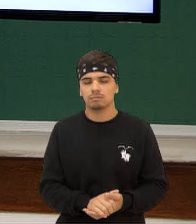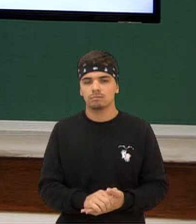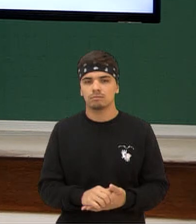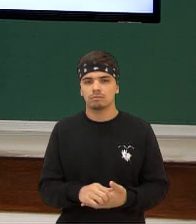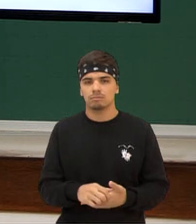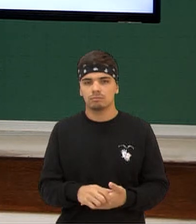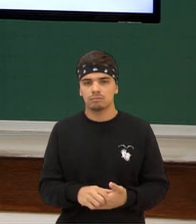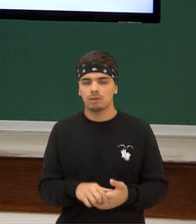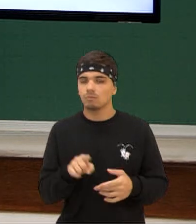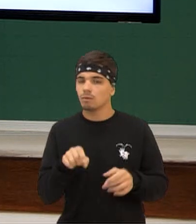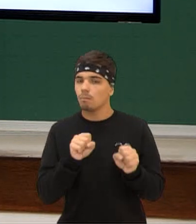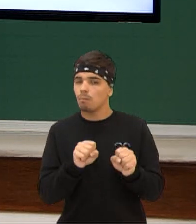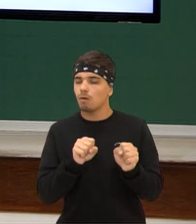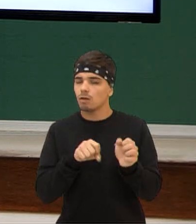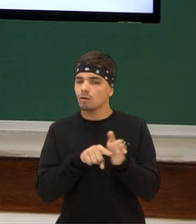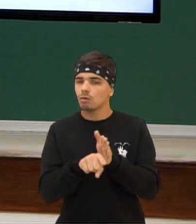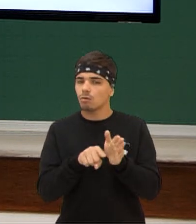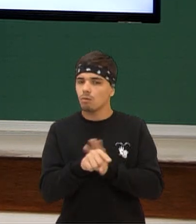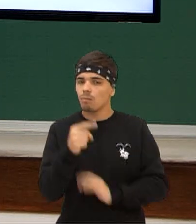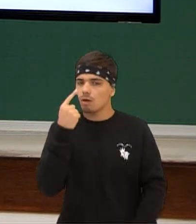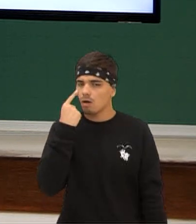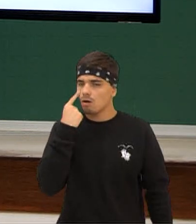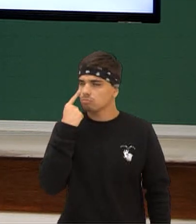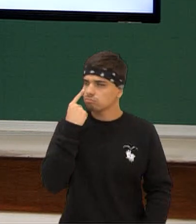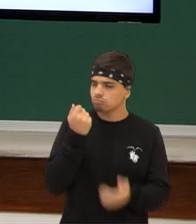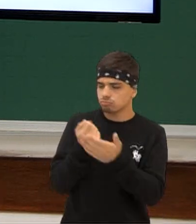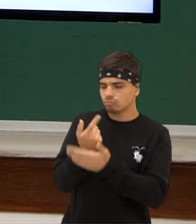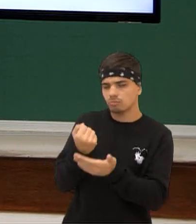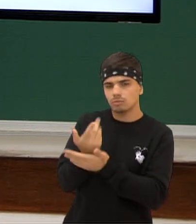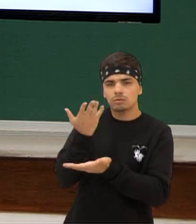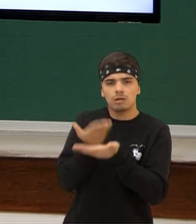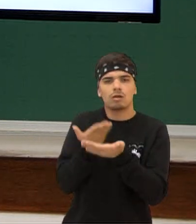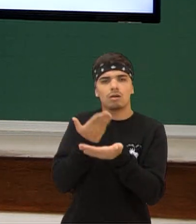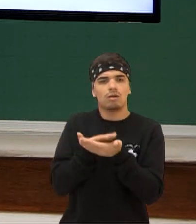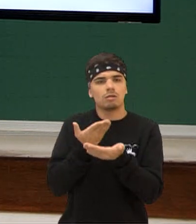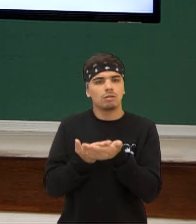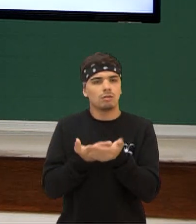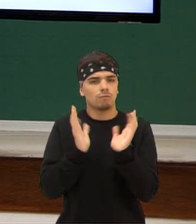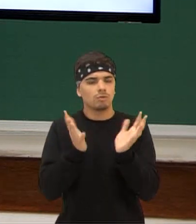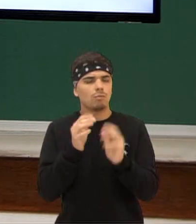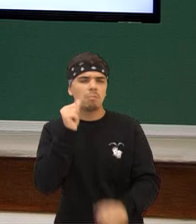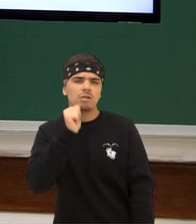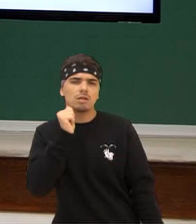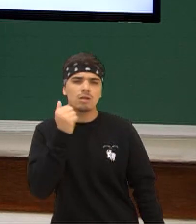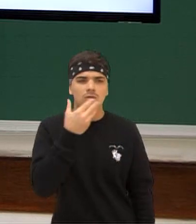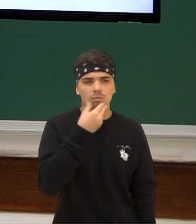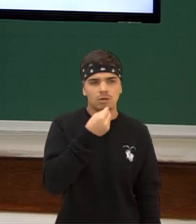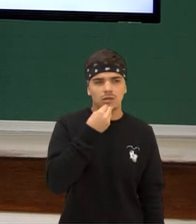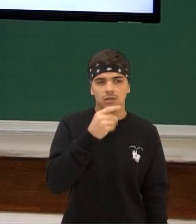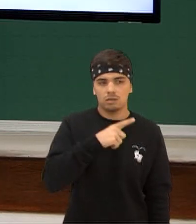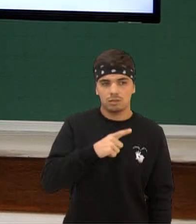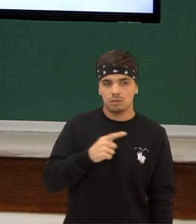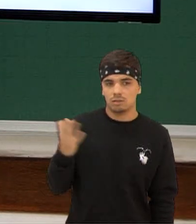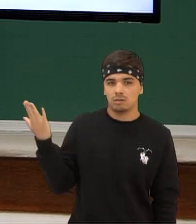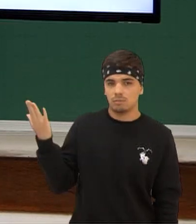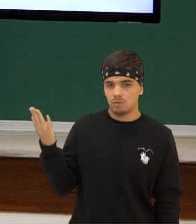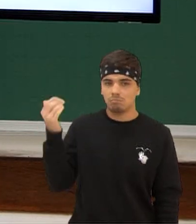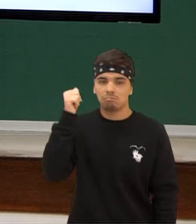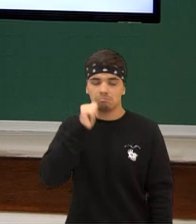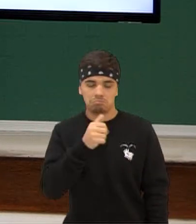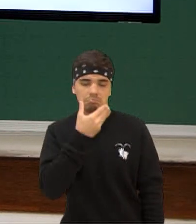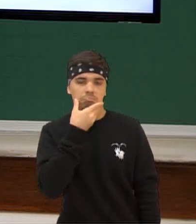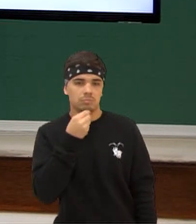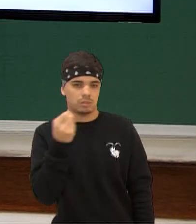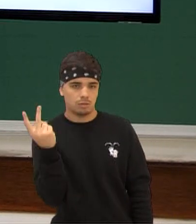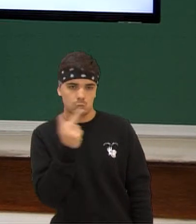Soccer Lessa você pode comprar aula de futebol Mas será que é para menino para menina eu tenho para Girls e eu tenho para vós